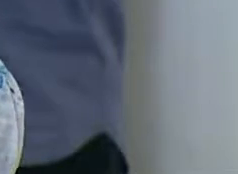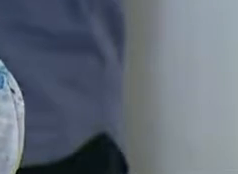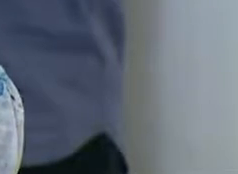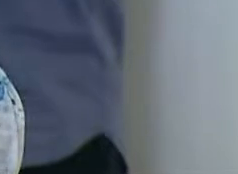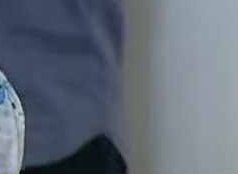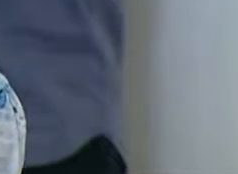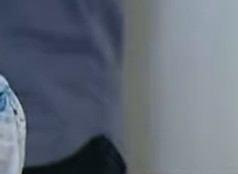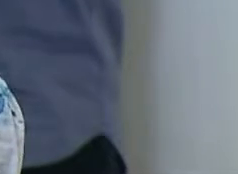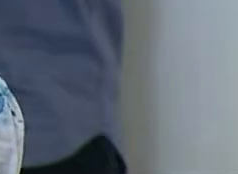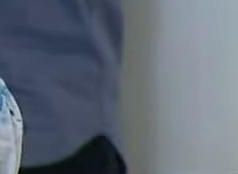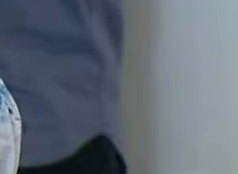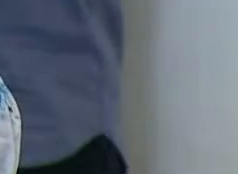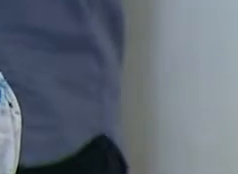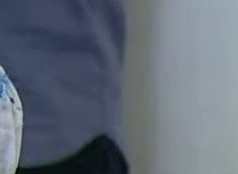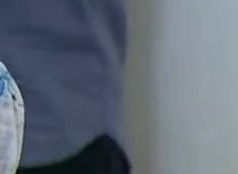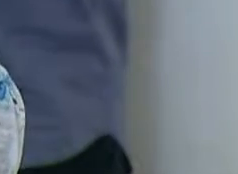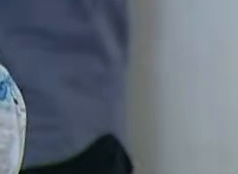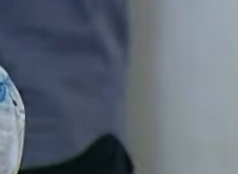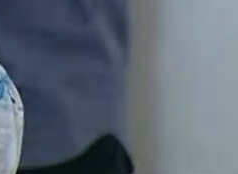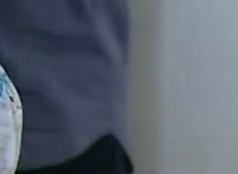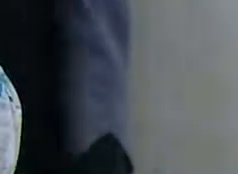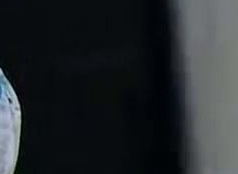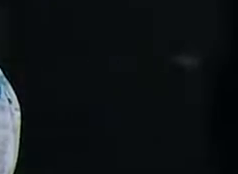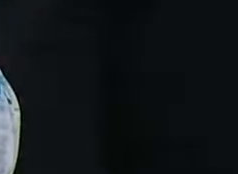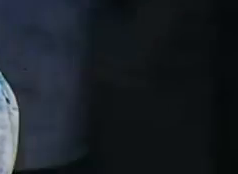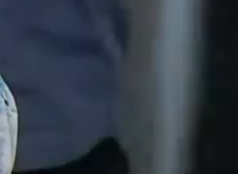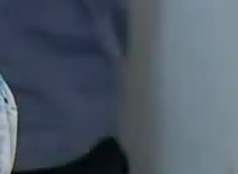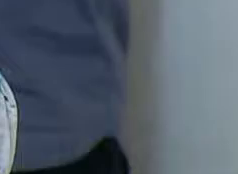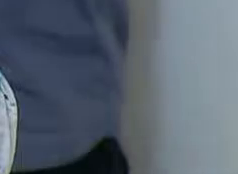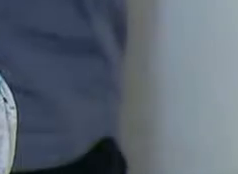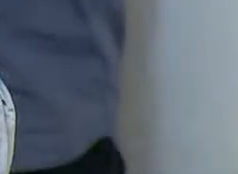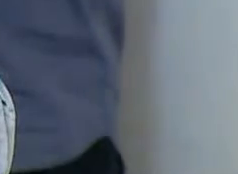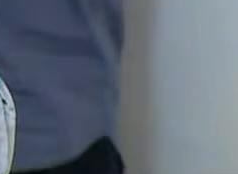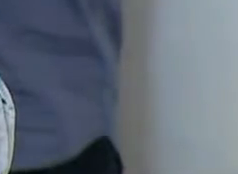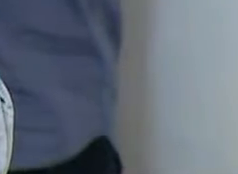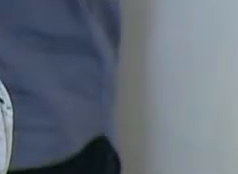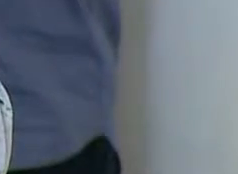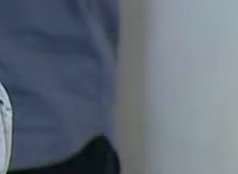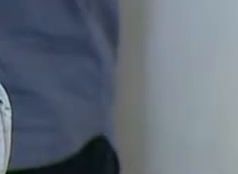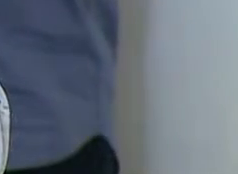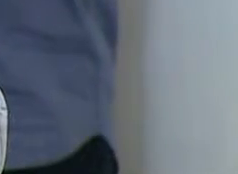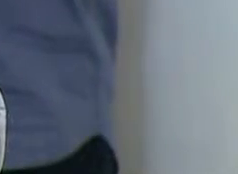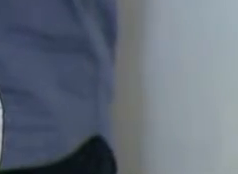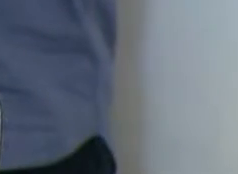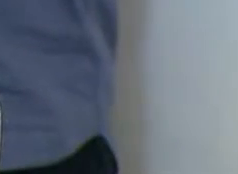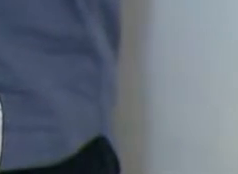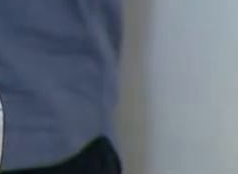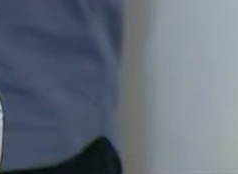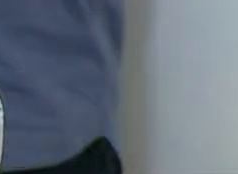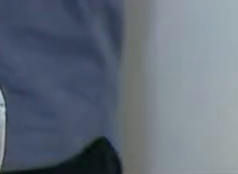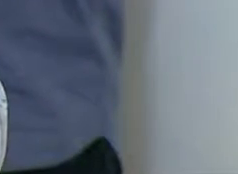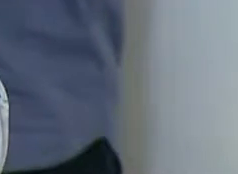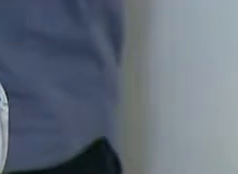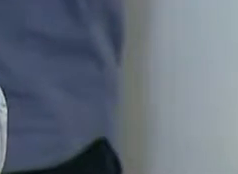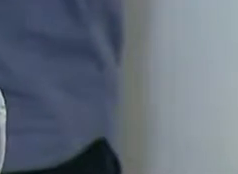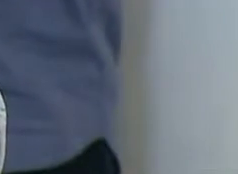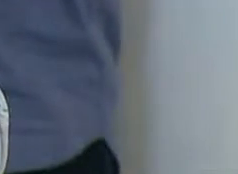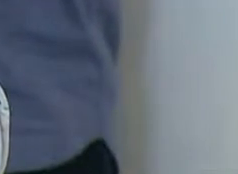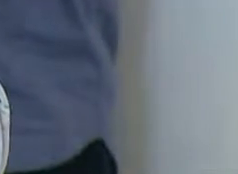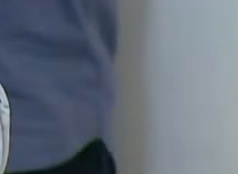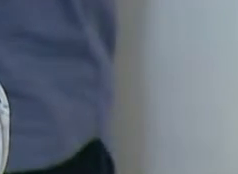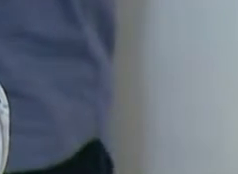um homem de 44 anos. Ele está preso em flagrante, lá